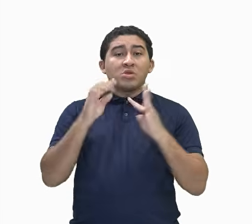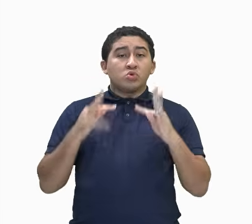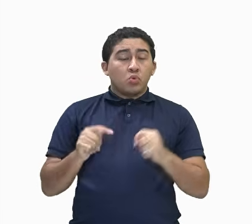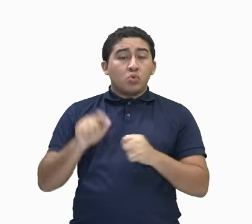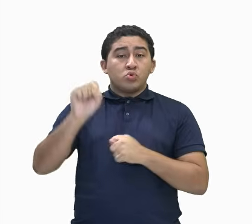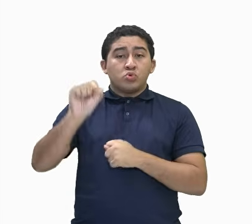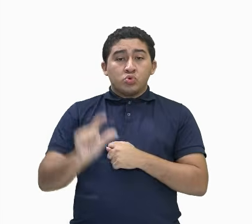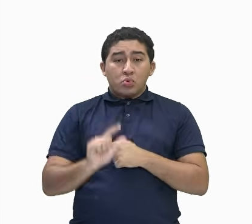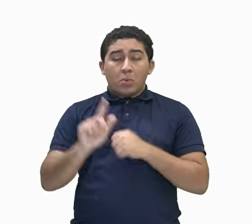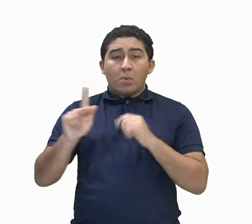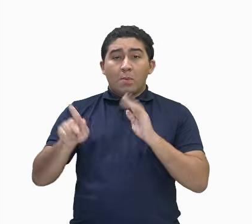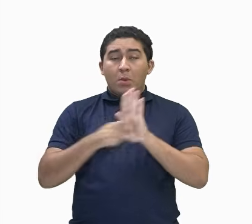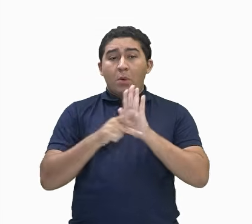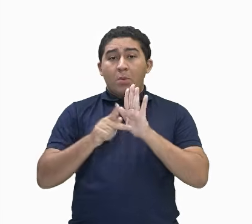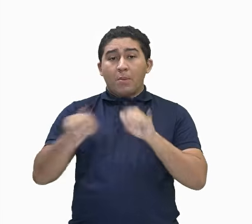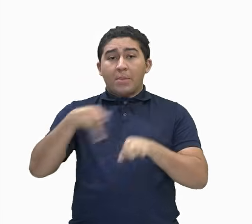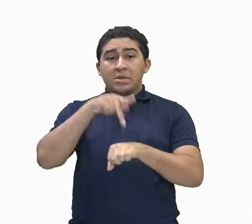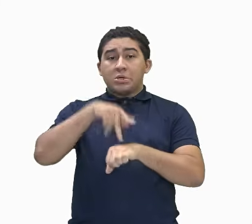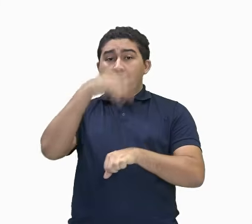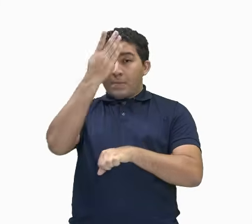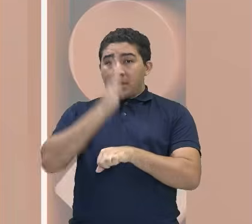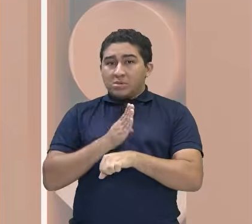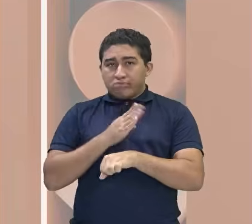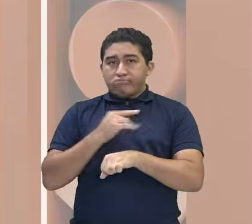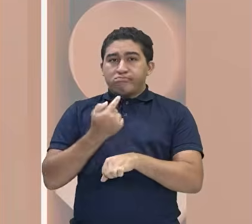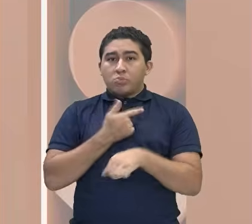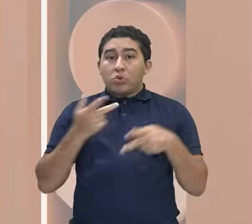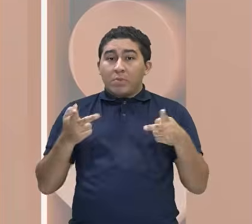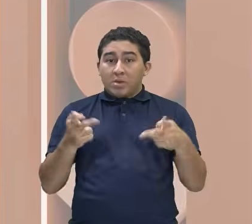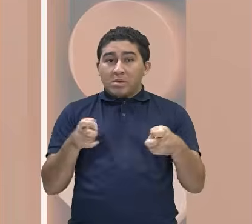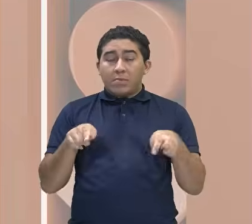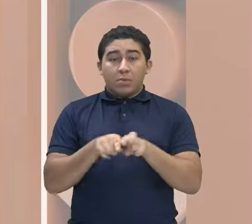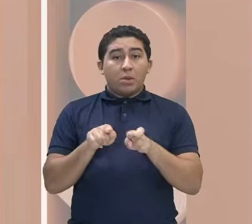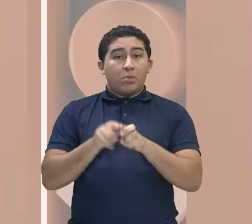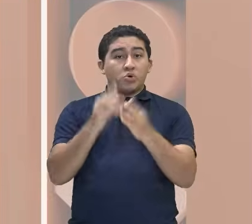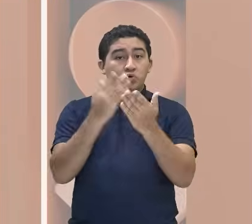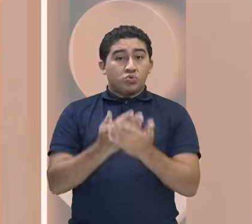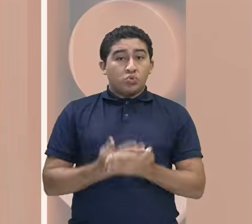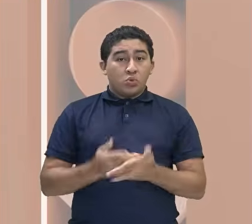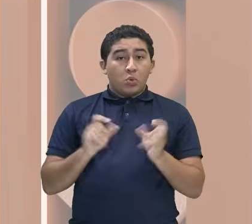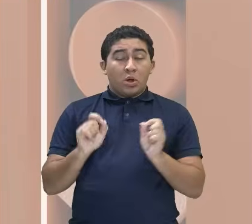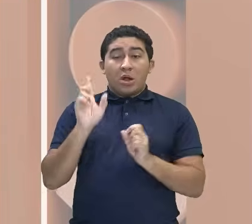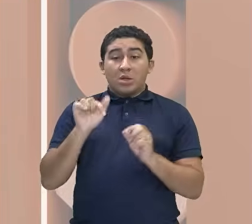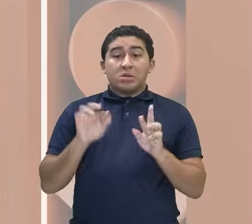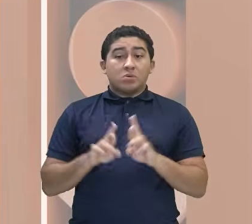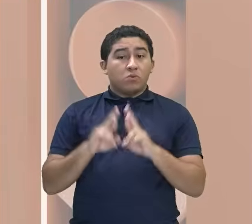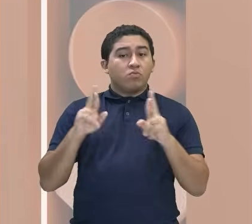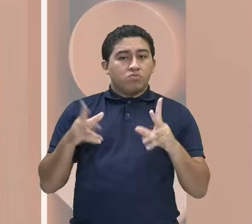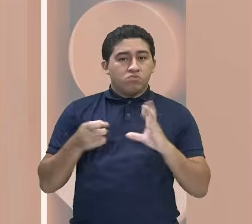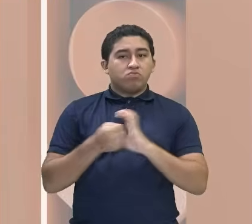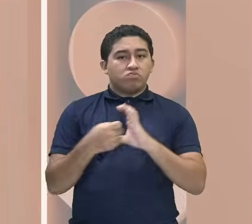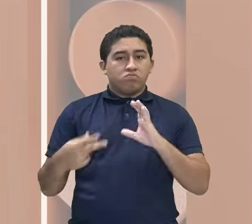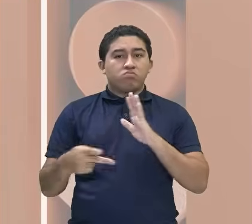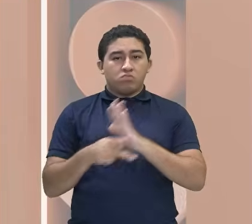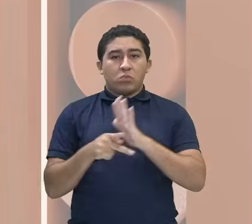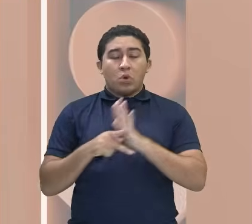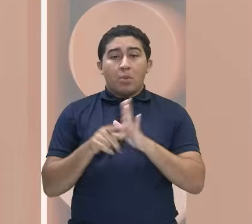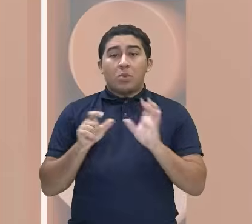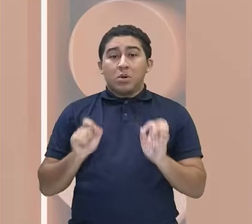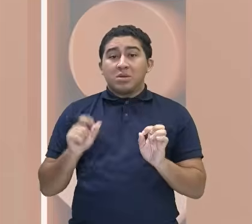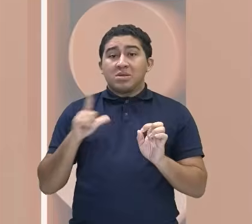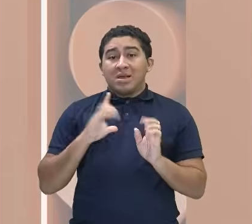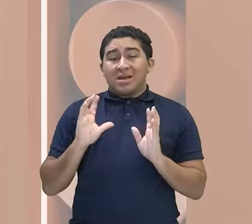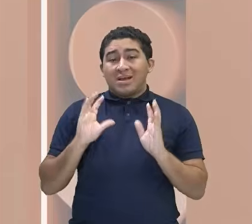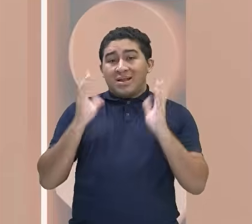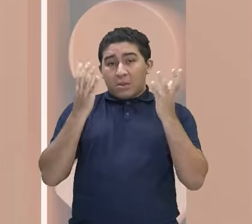sul do Brasil. Então, aí a gente observa, a gente estuda essas diferentes características de